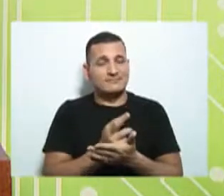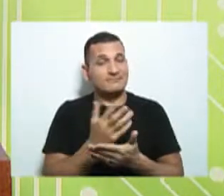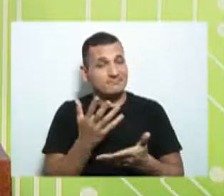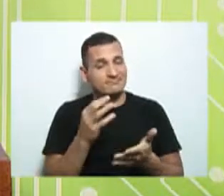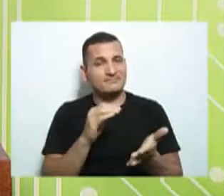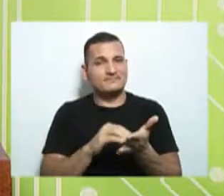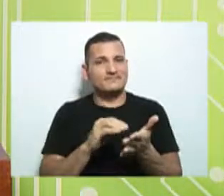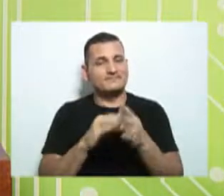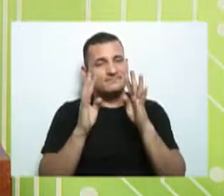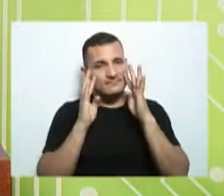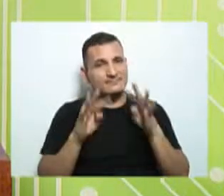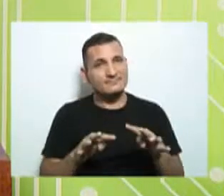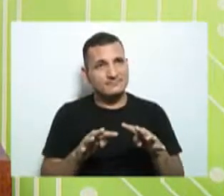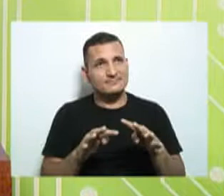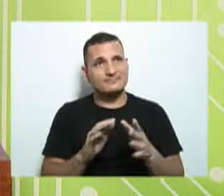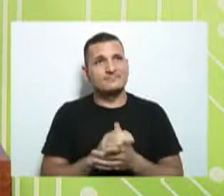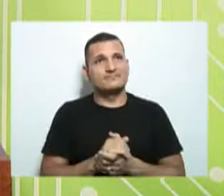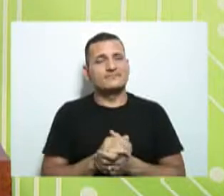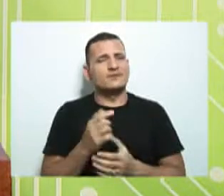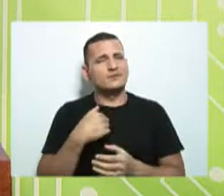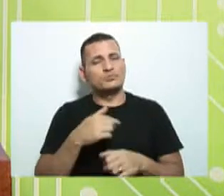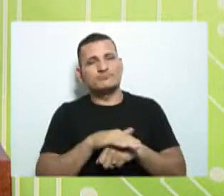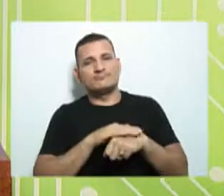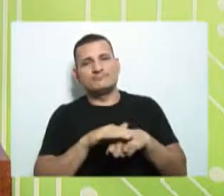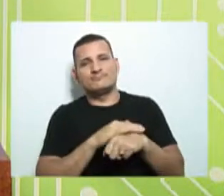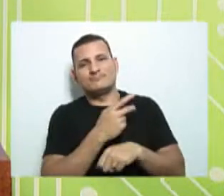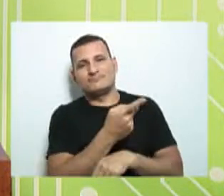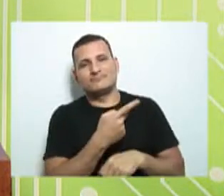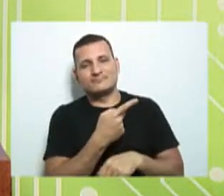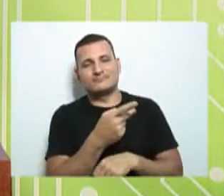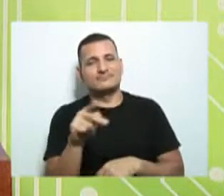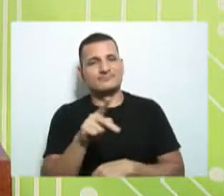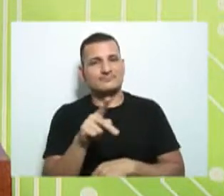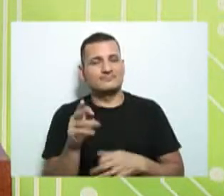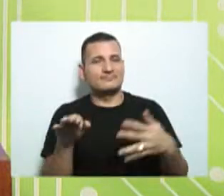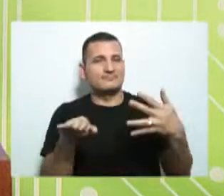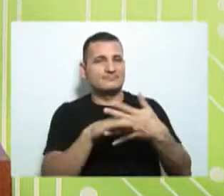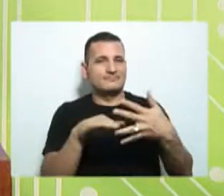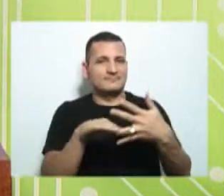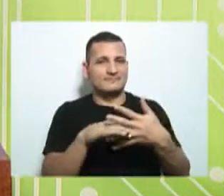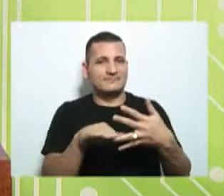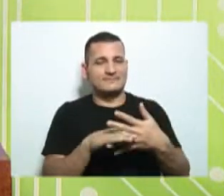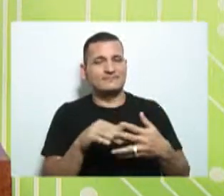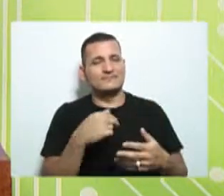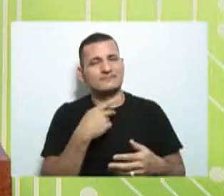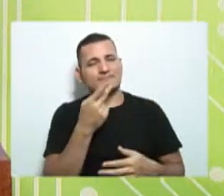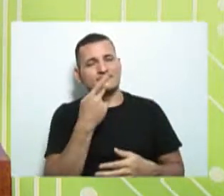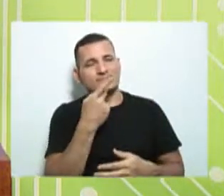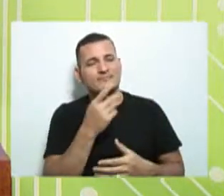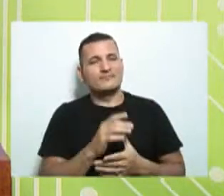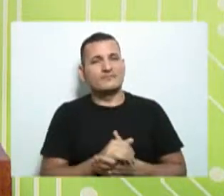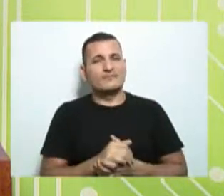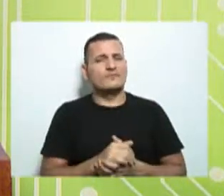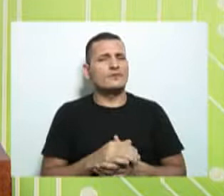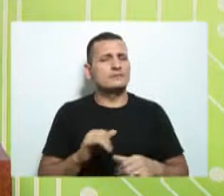falta de atenção. Muitas vezes, tá até conversando com a professora Regina aqui no intervalo, né? É mais doloroso